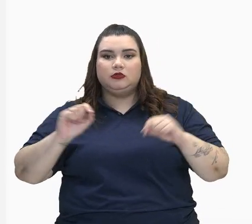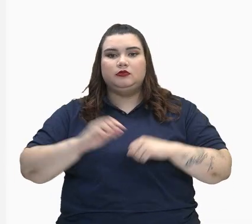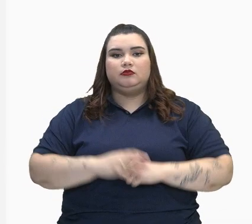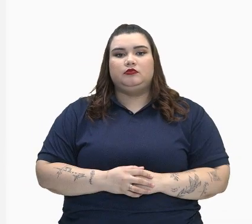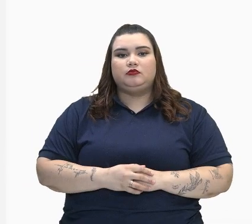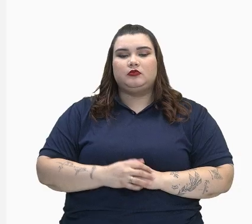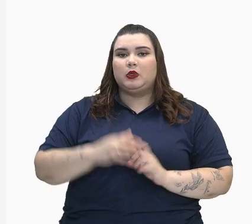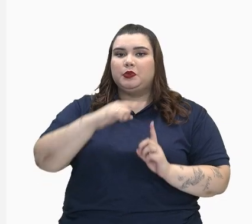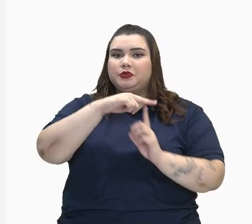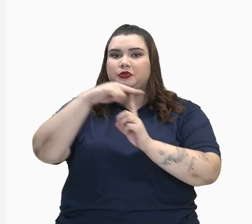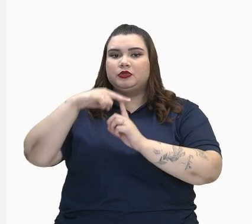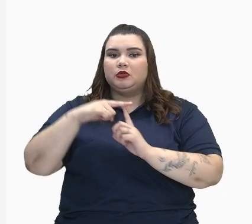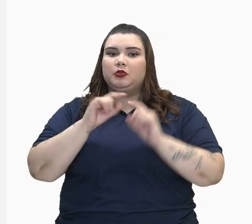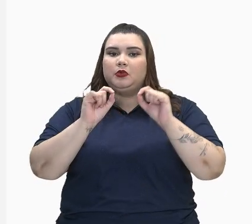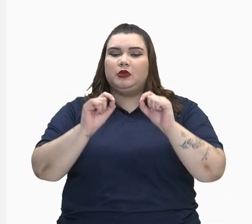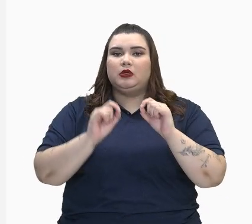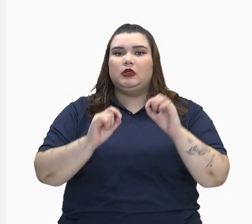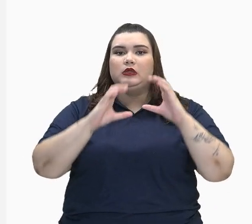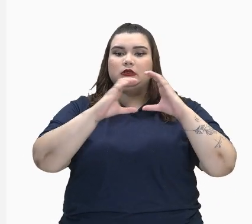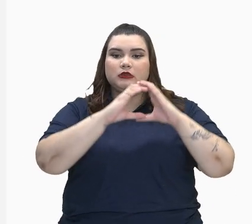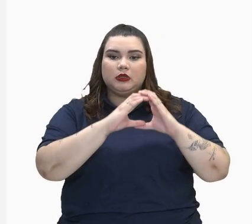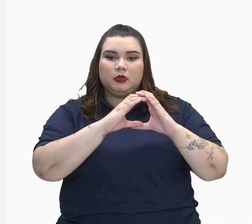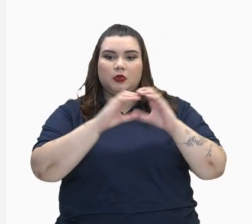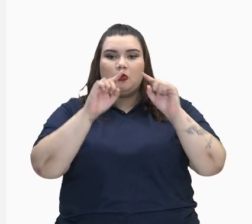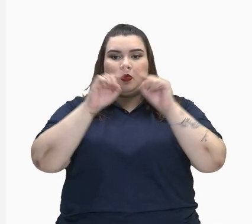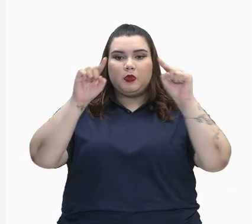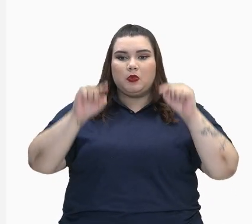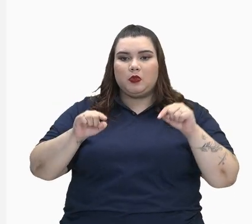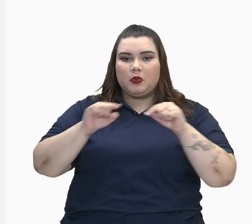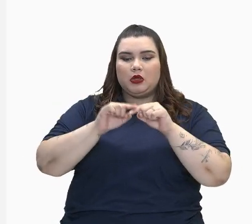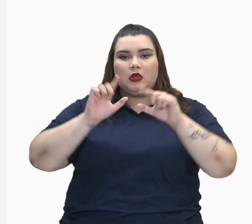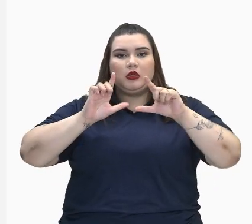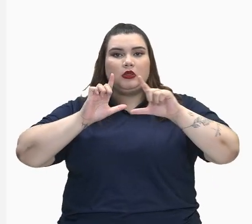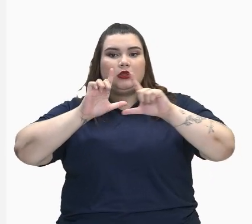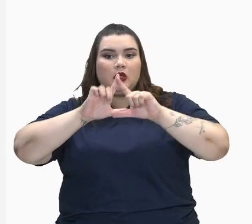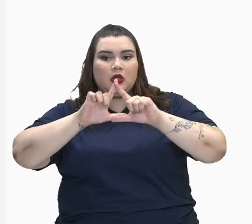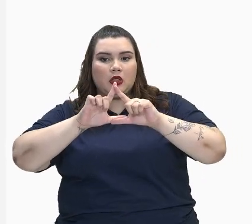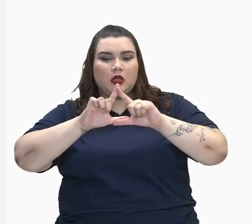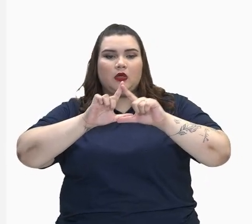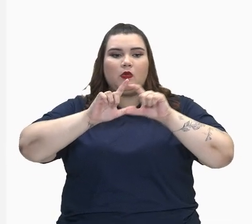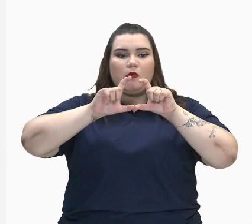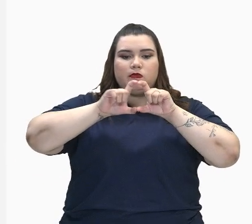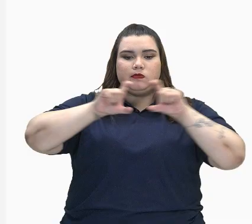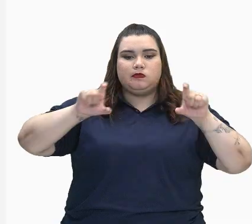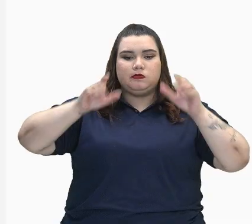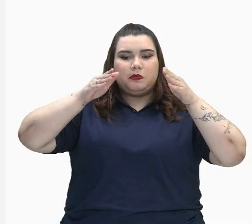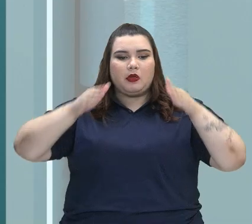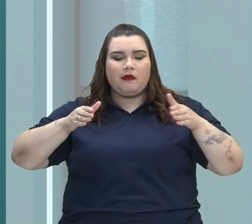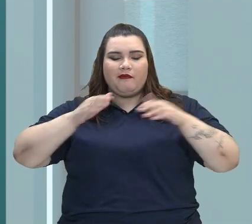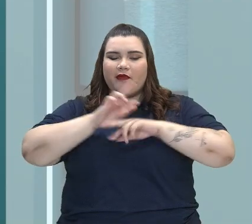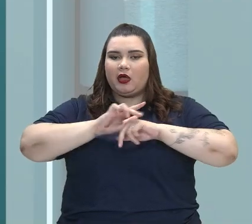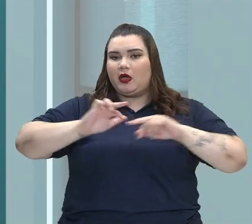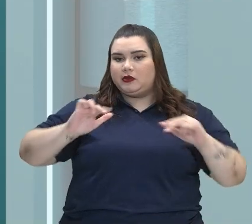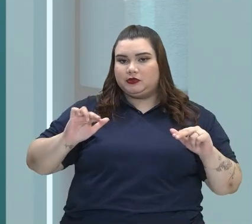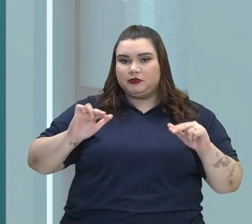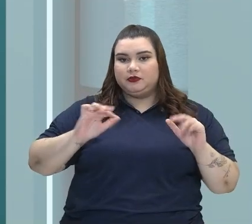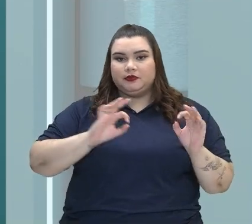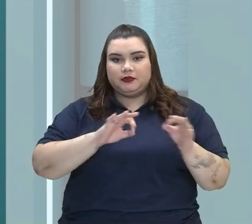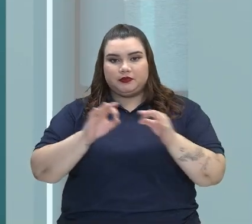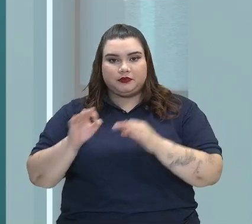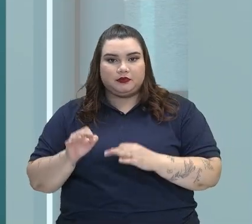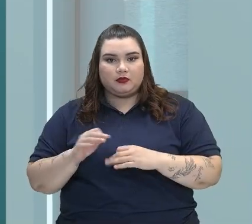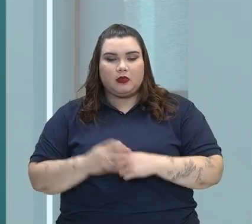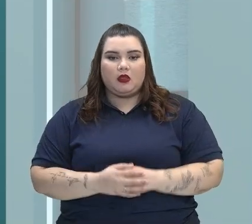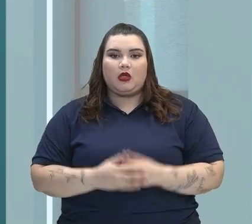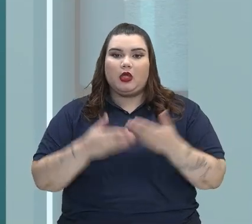retas, formas regulares, que são o quê? Círculo, quadrado, triângulo, paralelepípedos e etc. Certo?